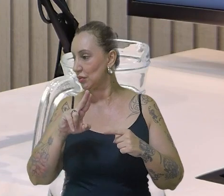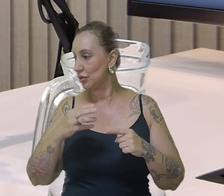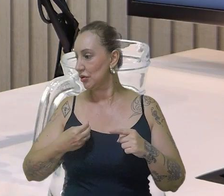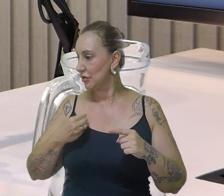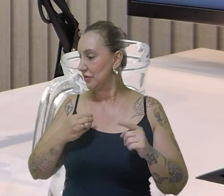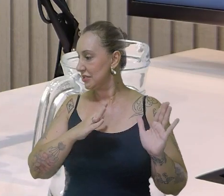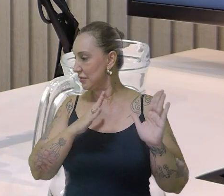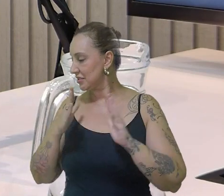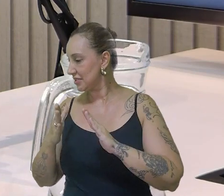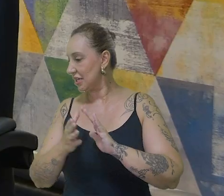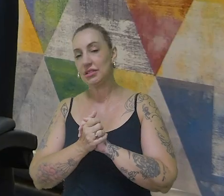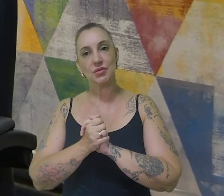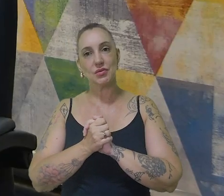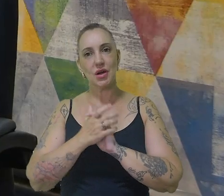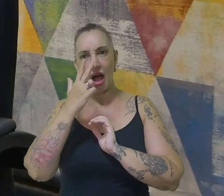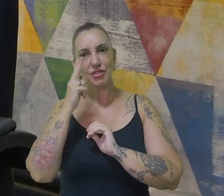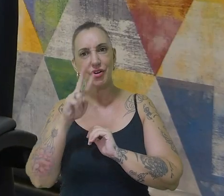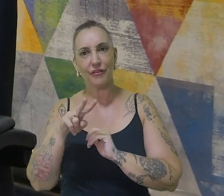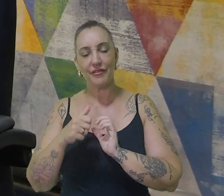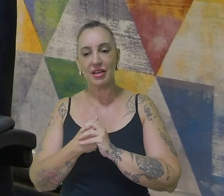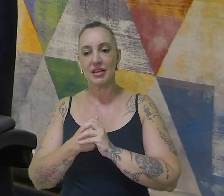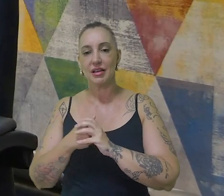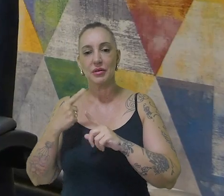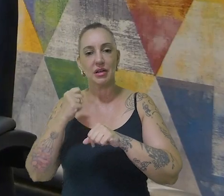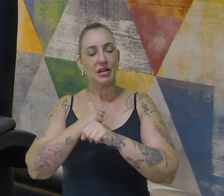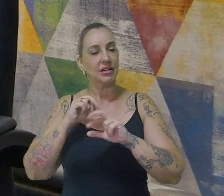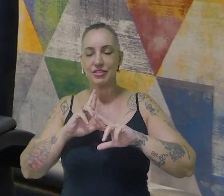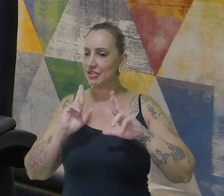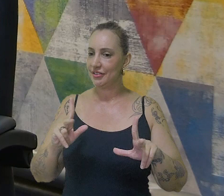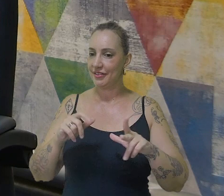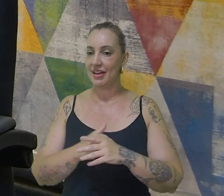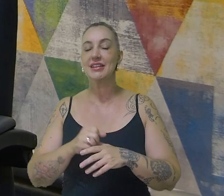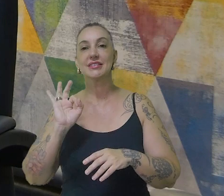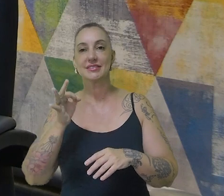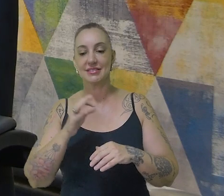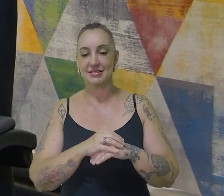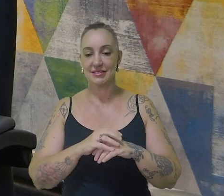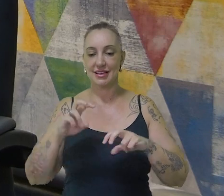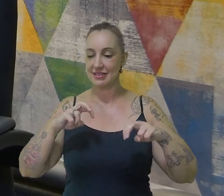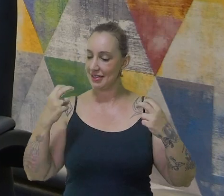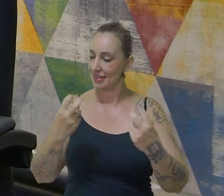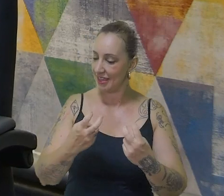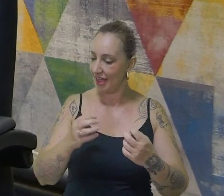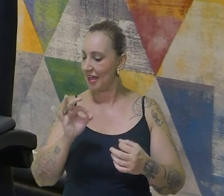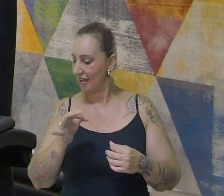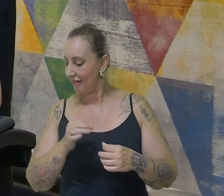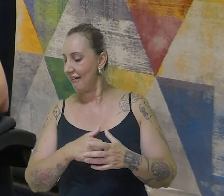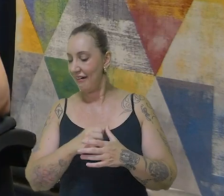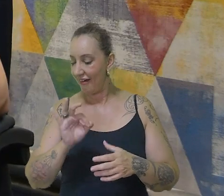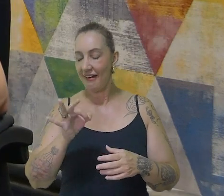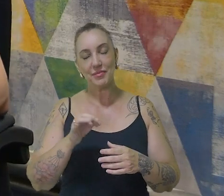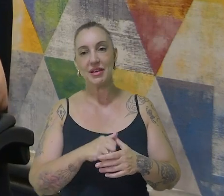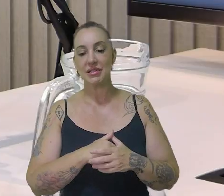Vig espaço cênico Então eu acho que eu assisti essa peça porque eu lembro que era uma montagem muito diferente né a gente sentava numas mesas era era era